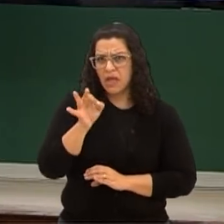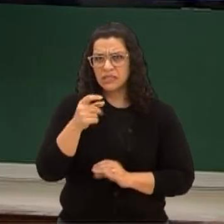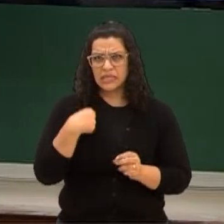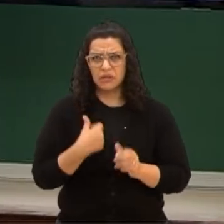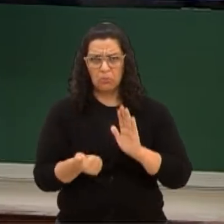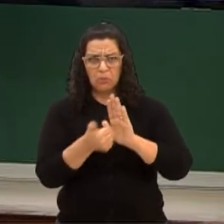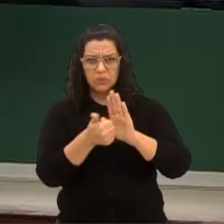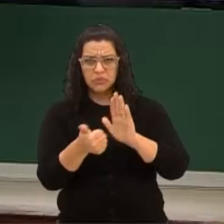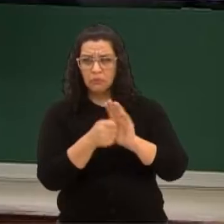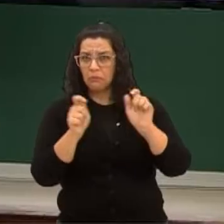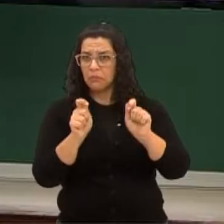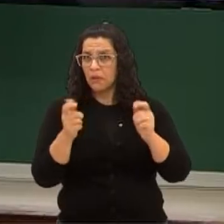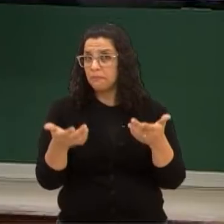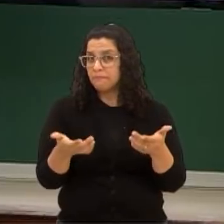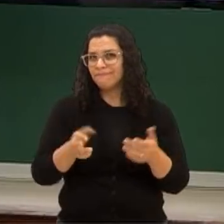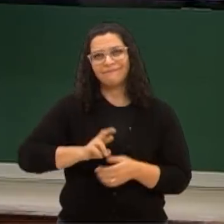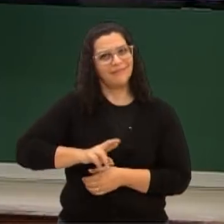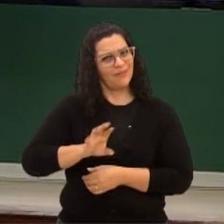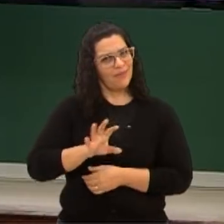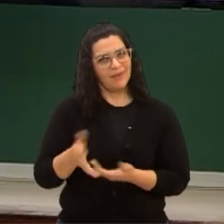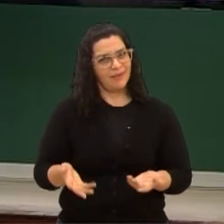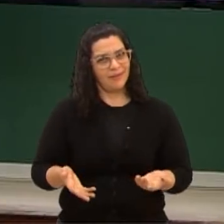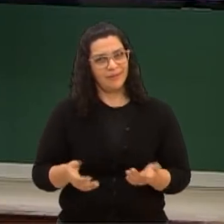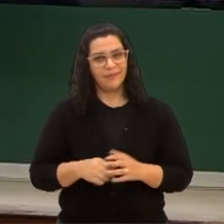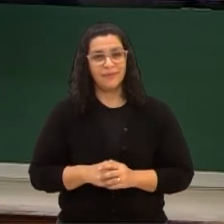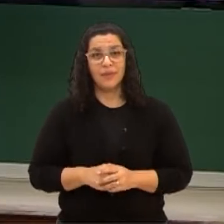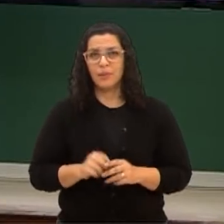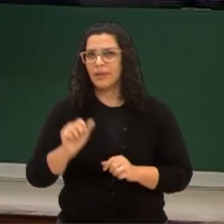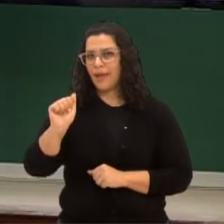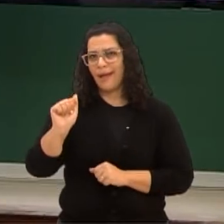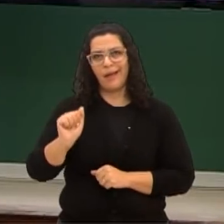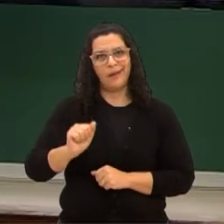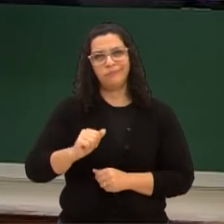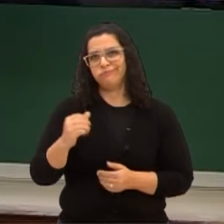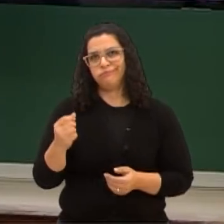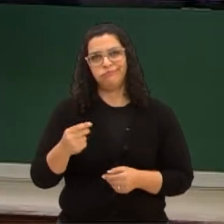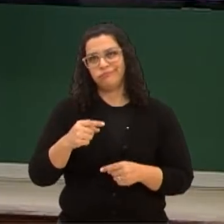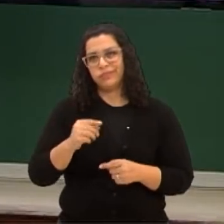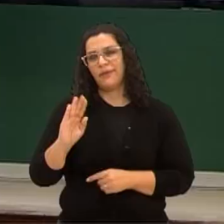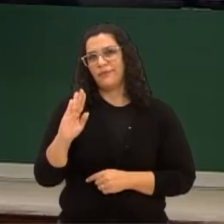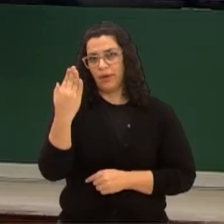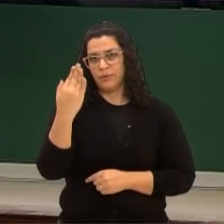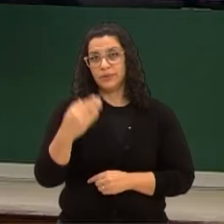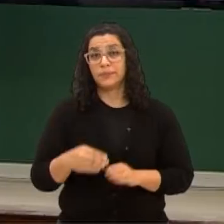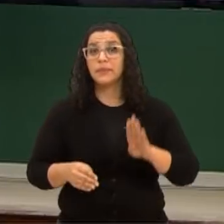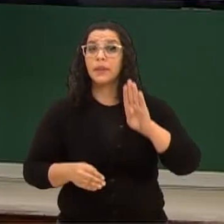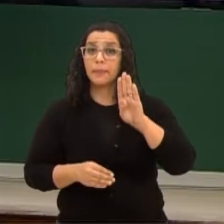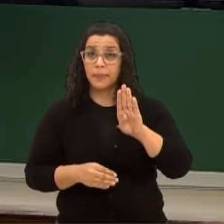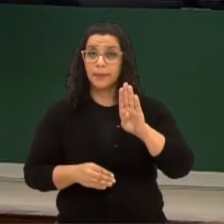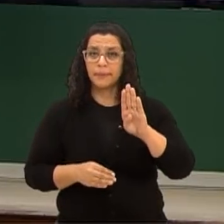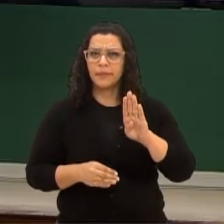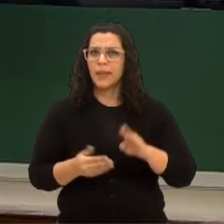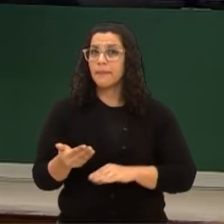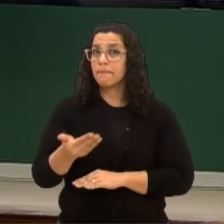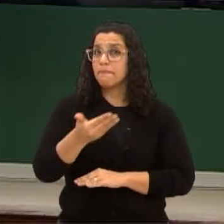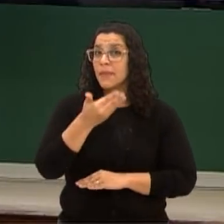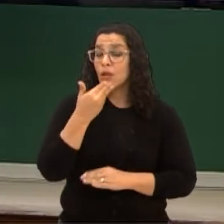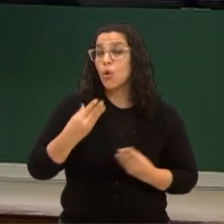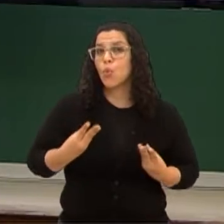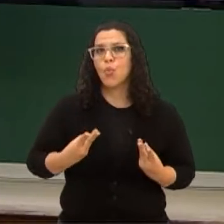algo positivo? Não, né? Então, a letra A já está descartada. Letra B, melhora